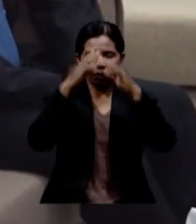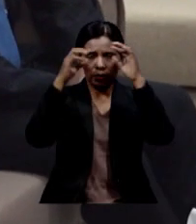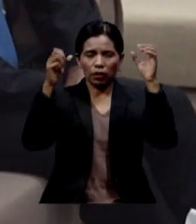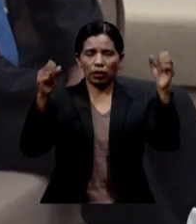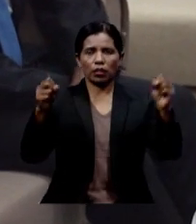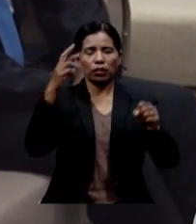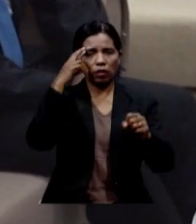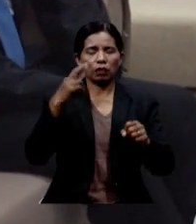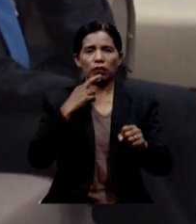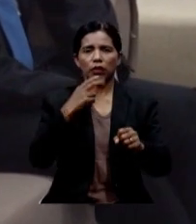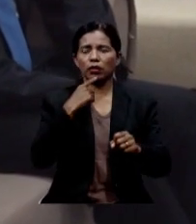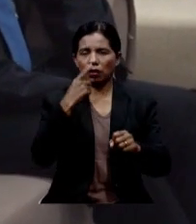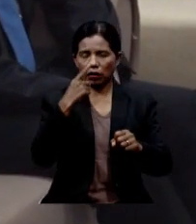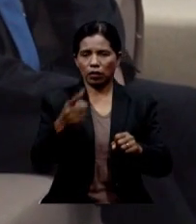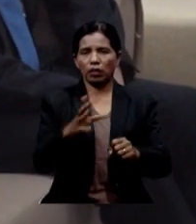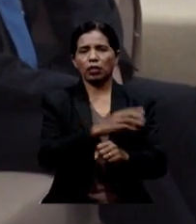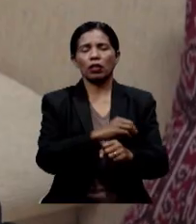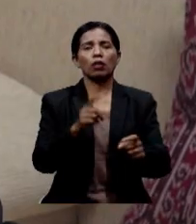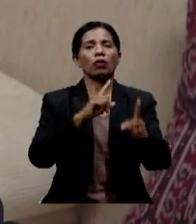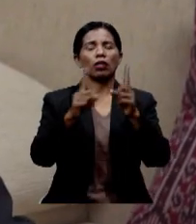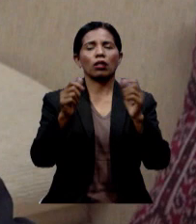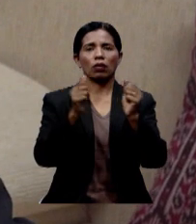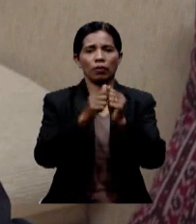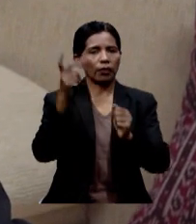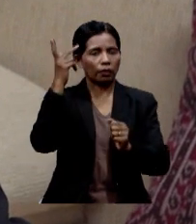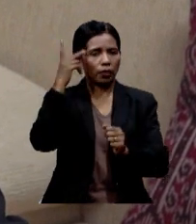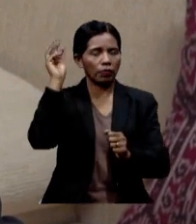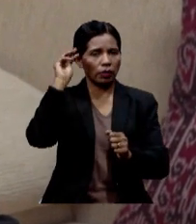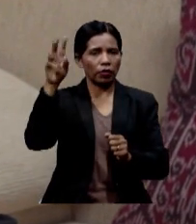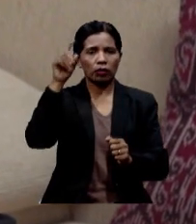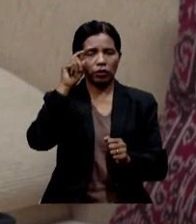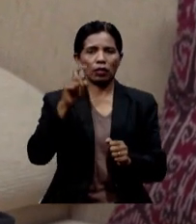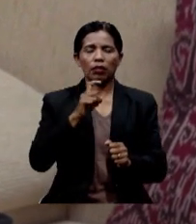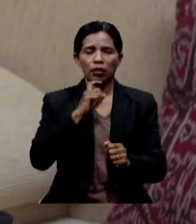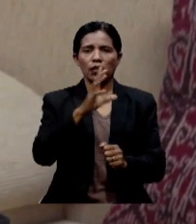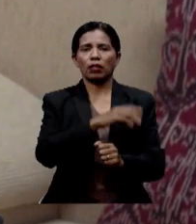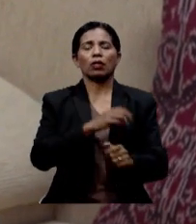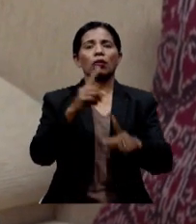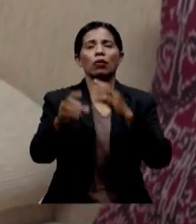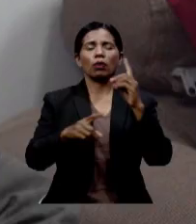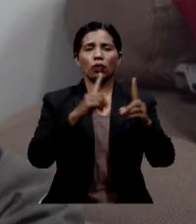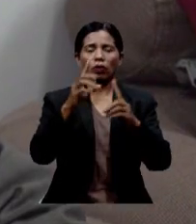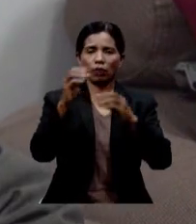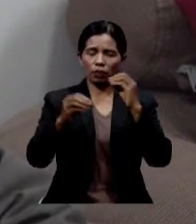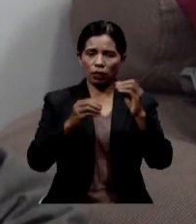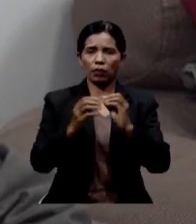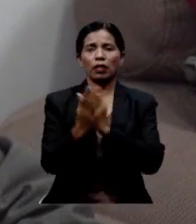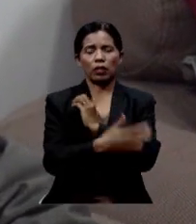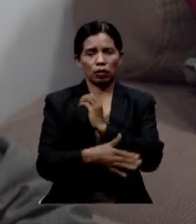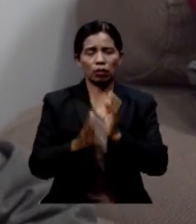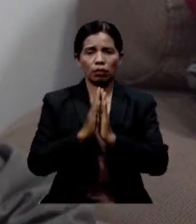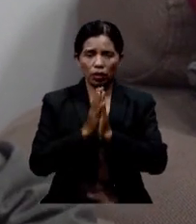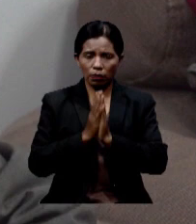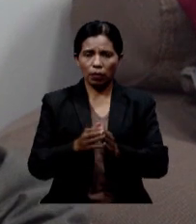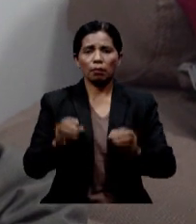República José Ramos Horta Hateten, minha parte colhe ona o primeiro-ministro Kairala Sanana Guzmão, com a questão do Myanmar, não é bela foi